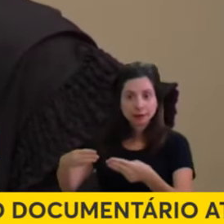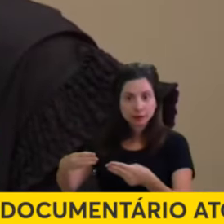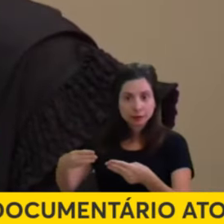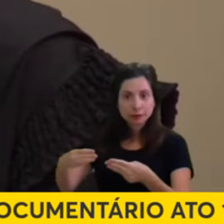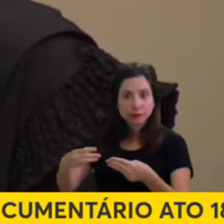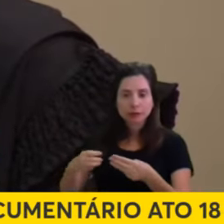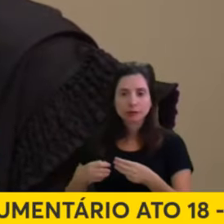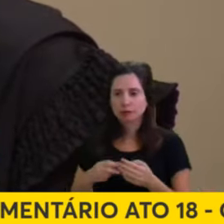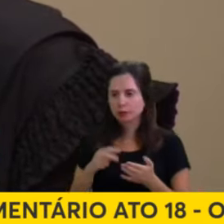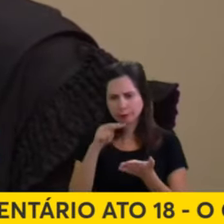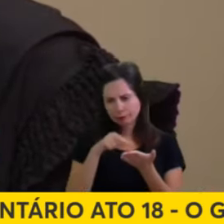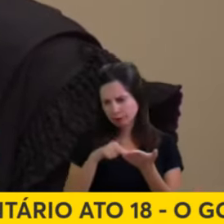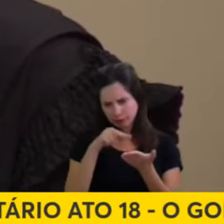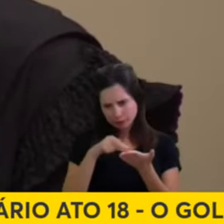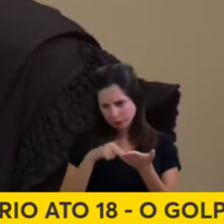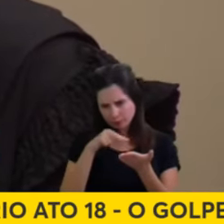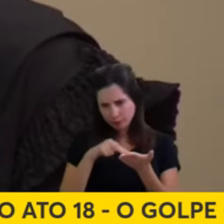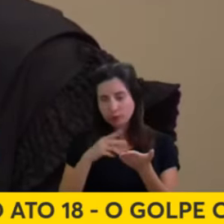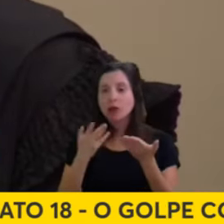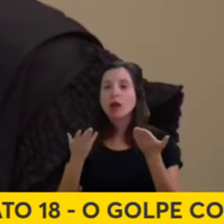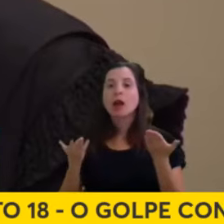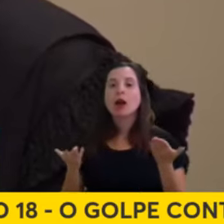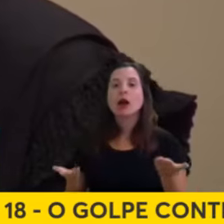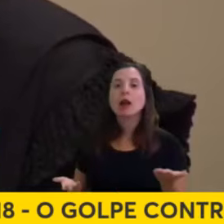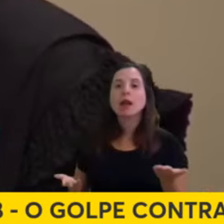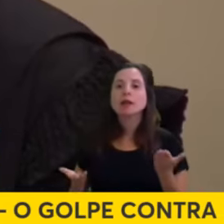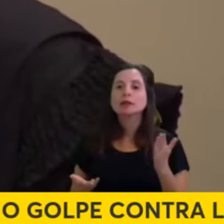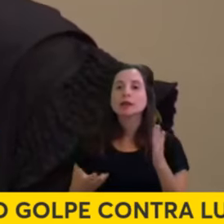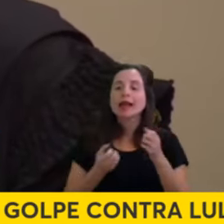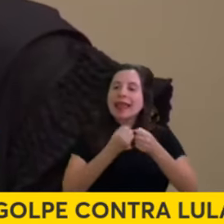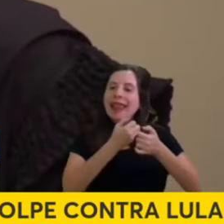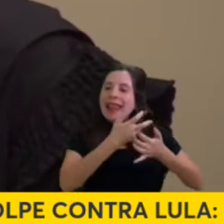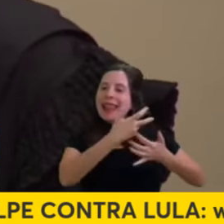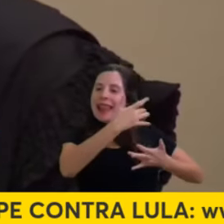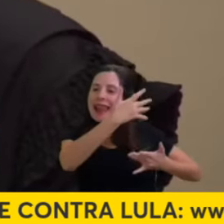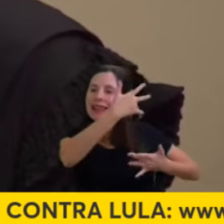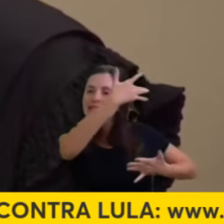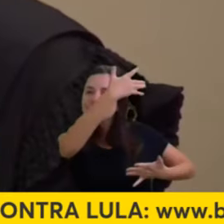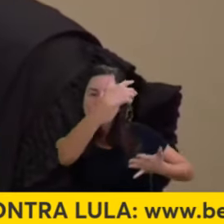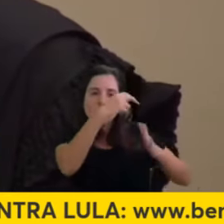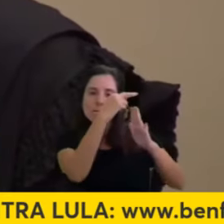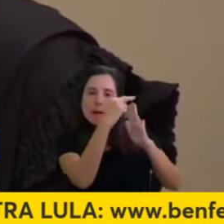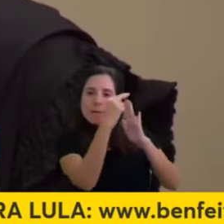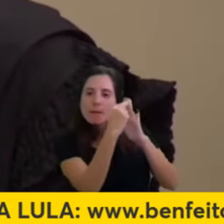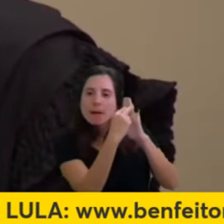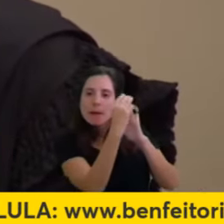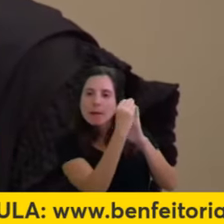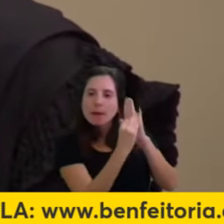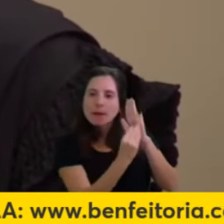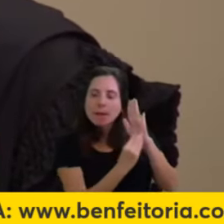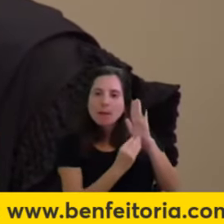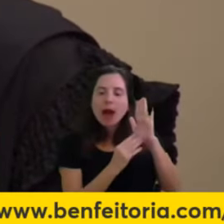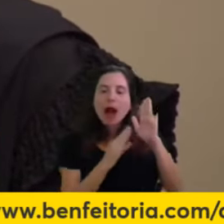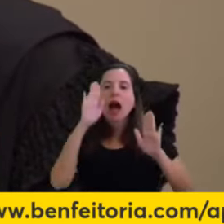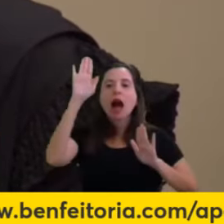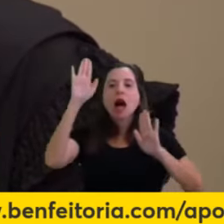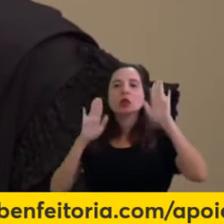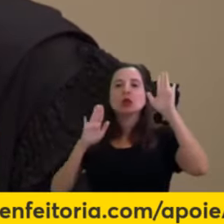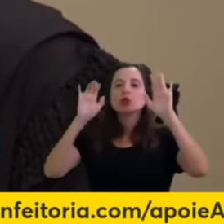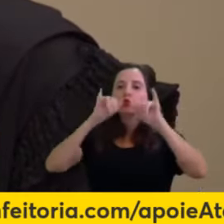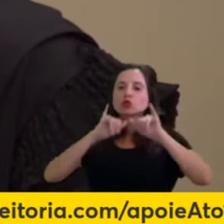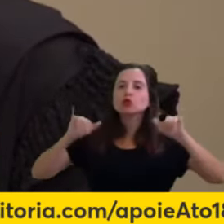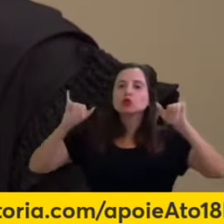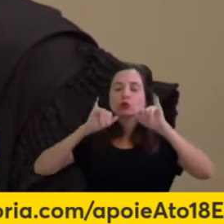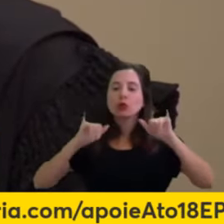leitura a essa Ampla lista de condutas voltadas à promoção pessoal e anúncios de candidaturas é o que se denomina atos de